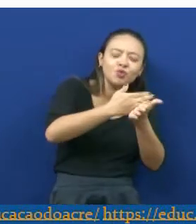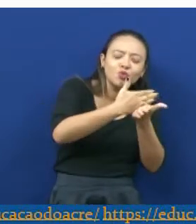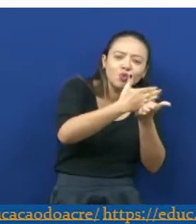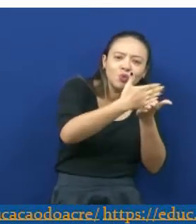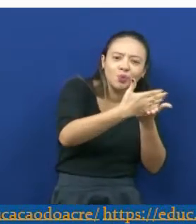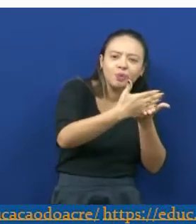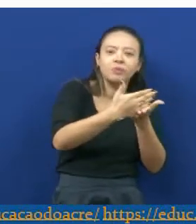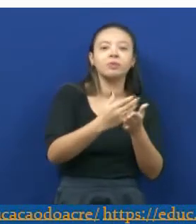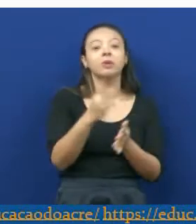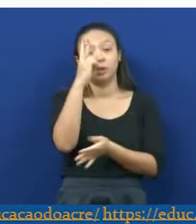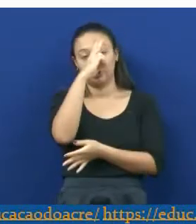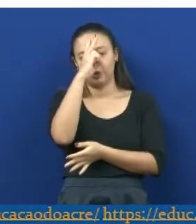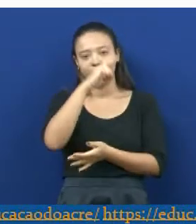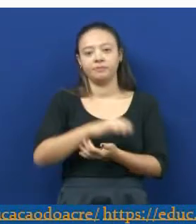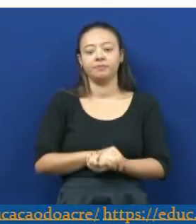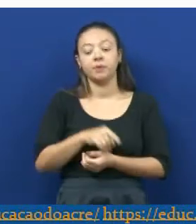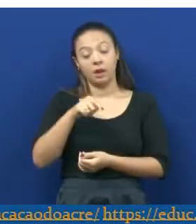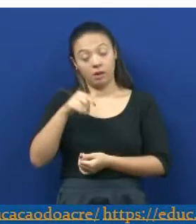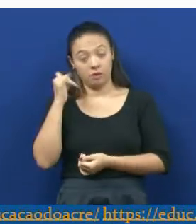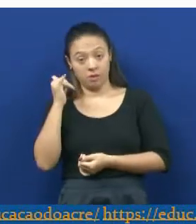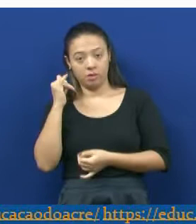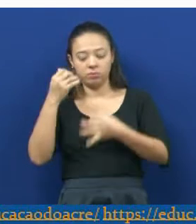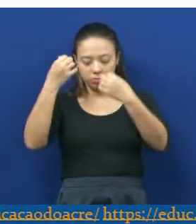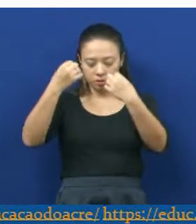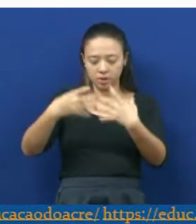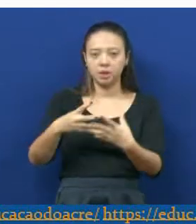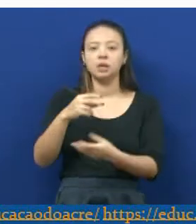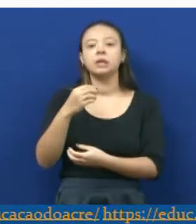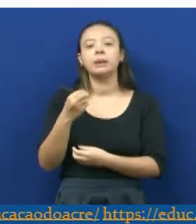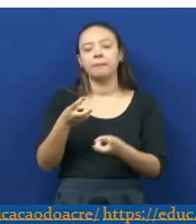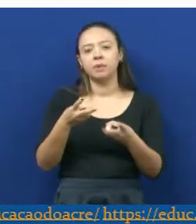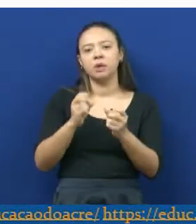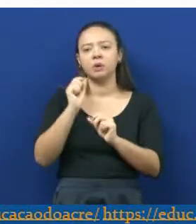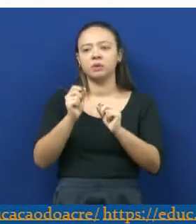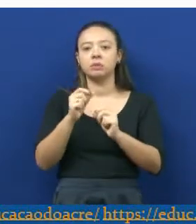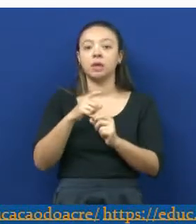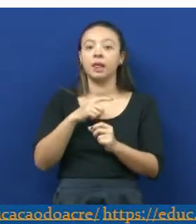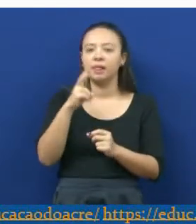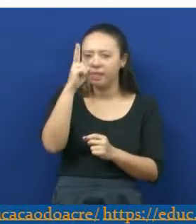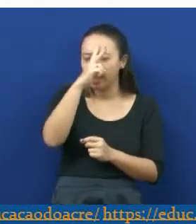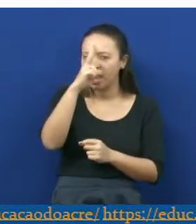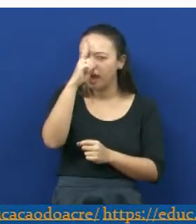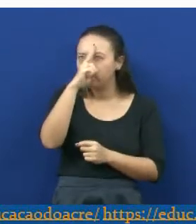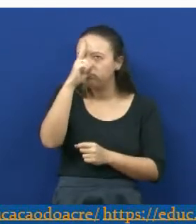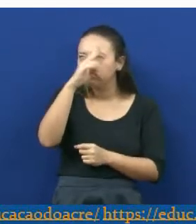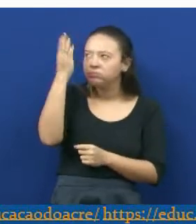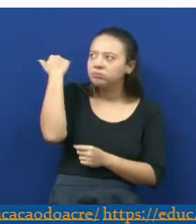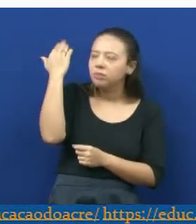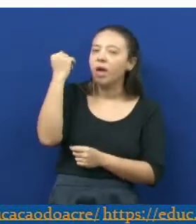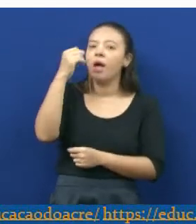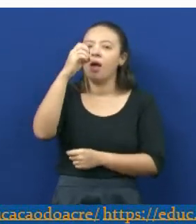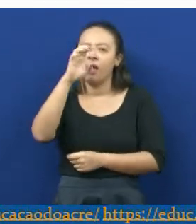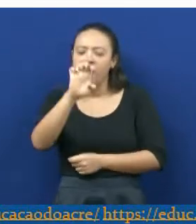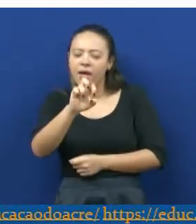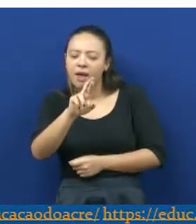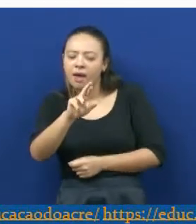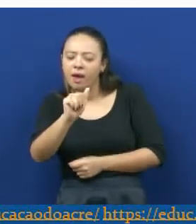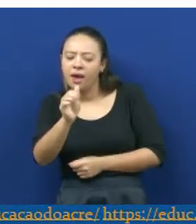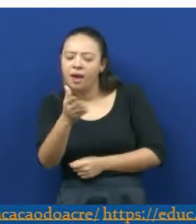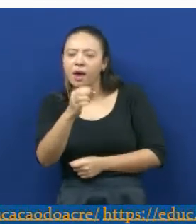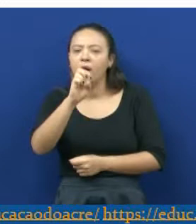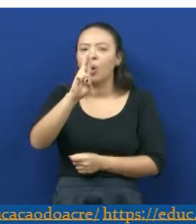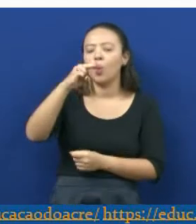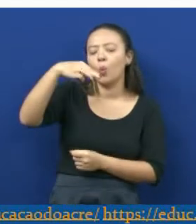Logo nessa fábula, nós podemos perceber que o narrador fala: "Era uma vez." Aí nós encontramos já de cara a